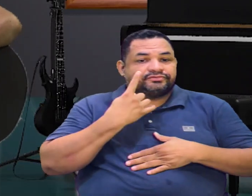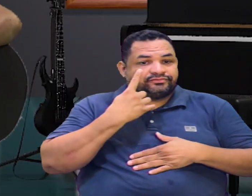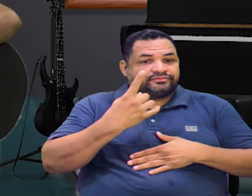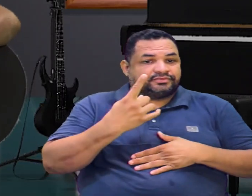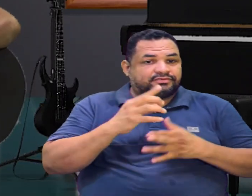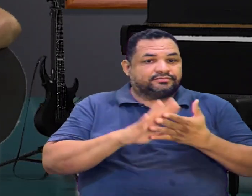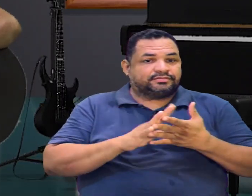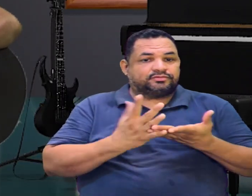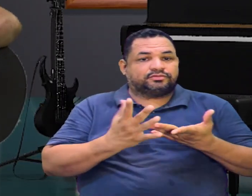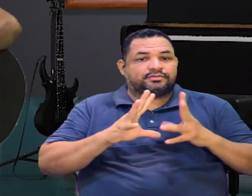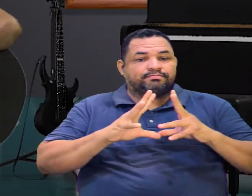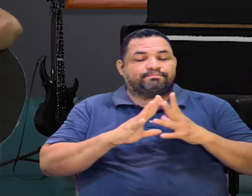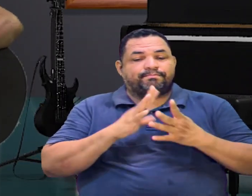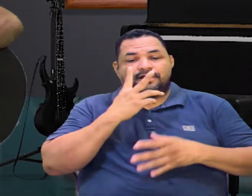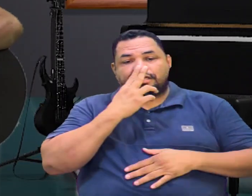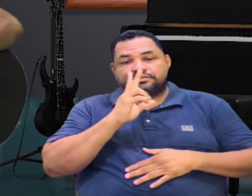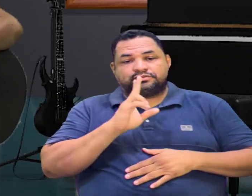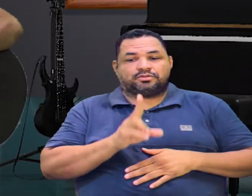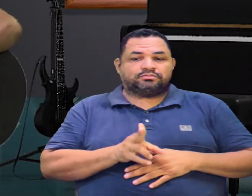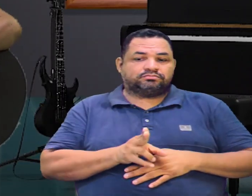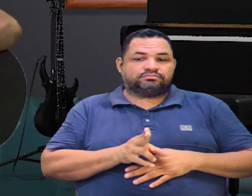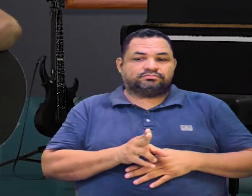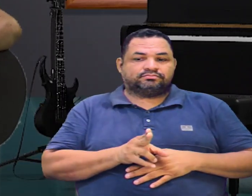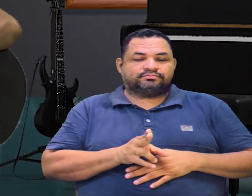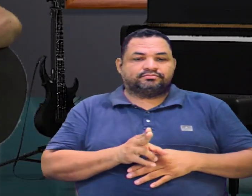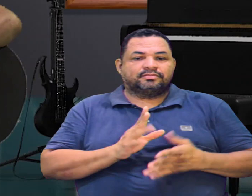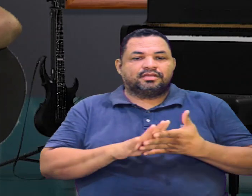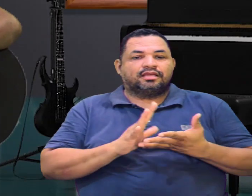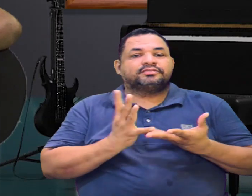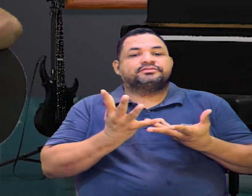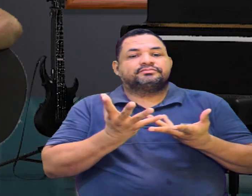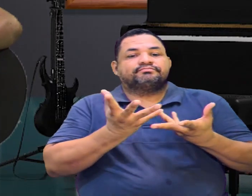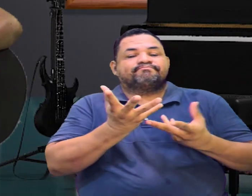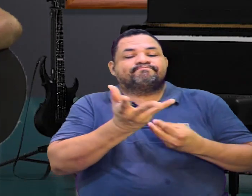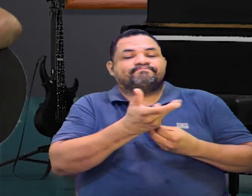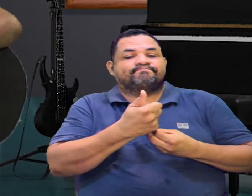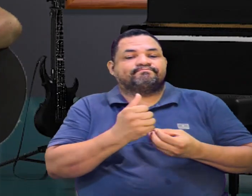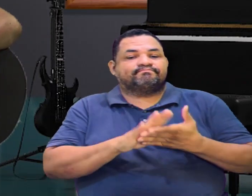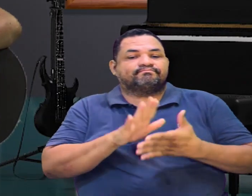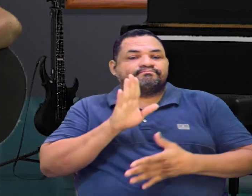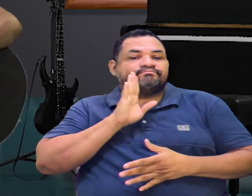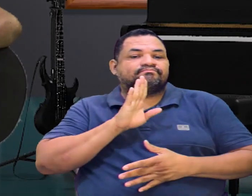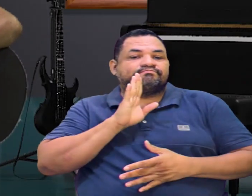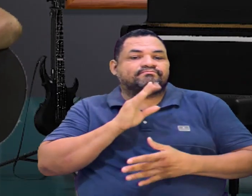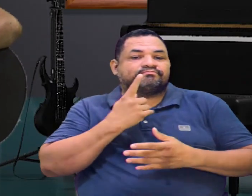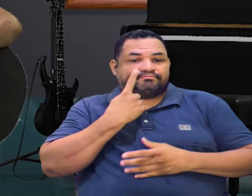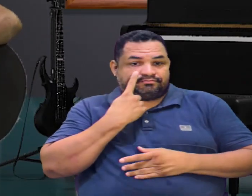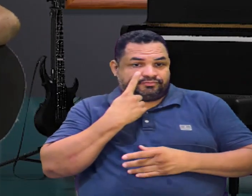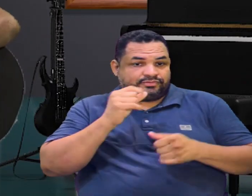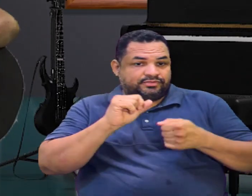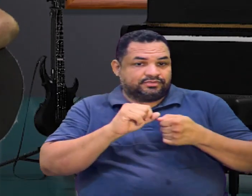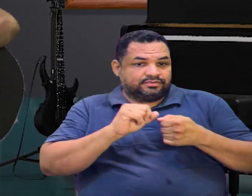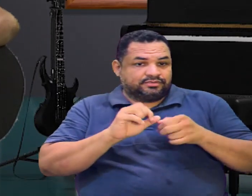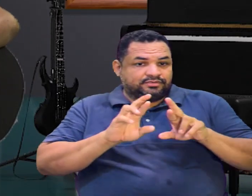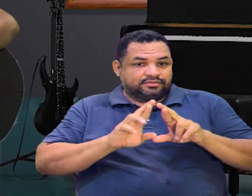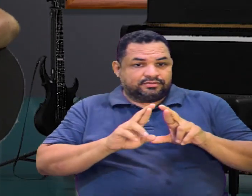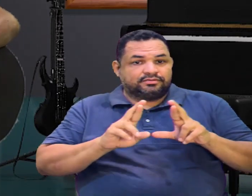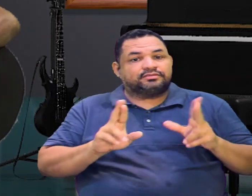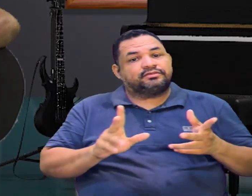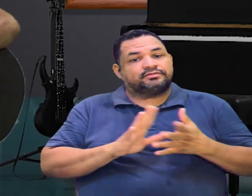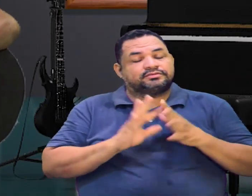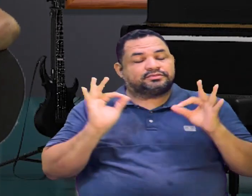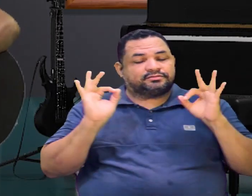você vê diferente que parece igual. Arte é tão legal, você faz diferença, você